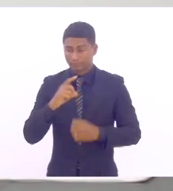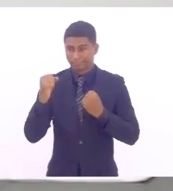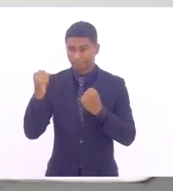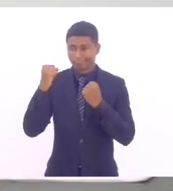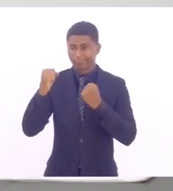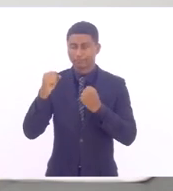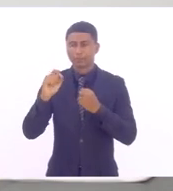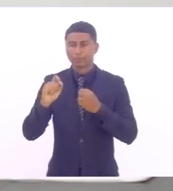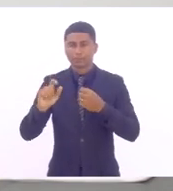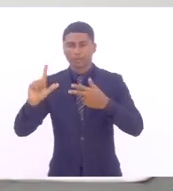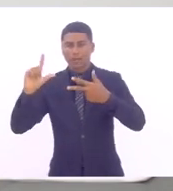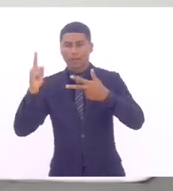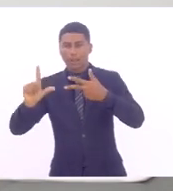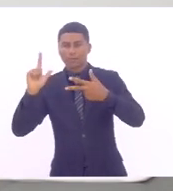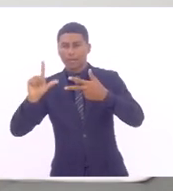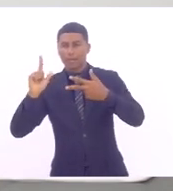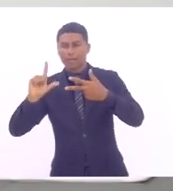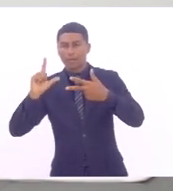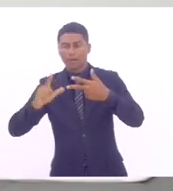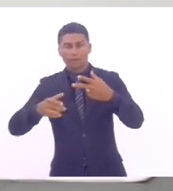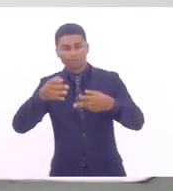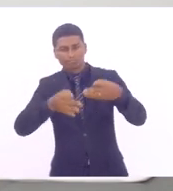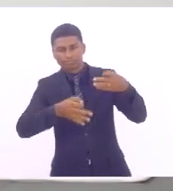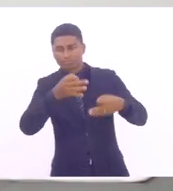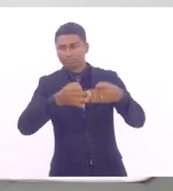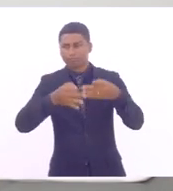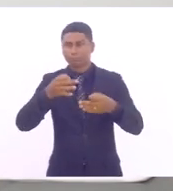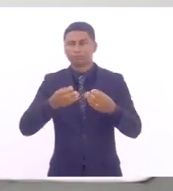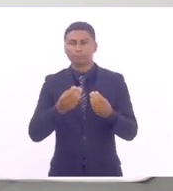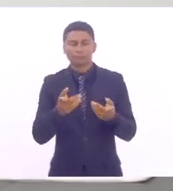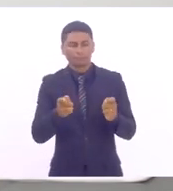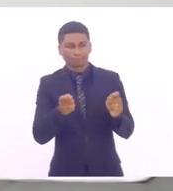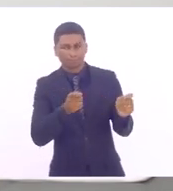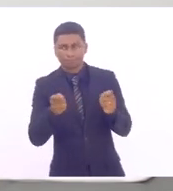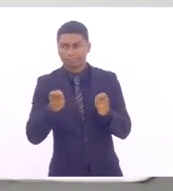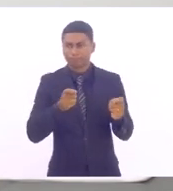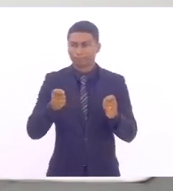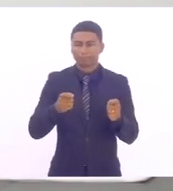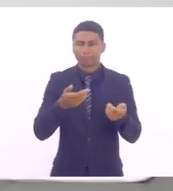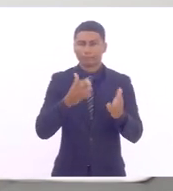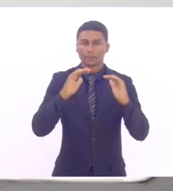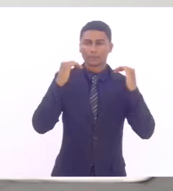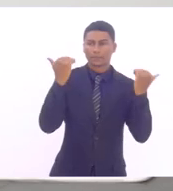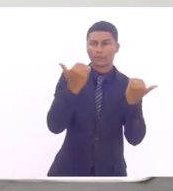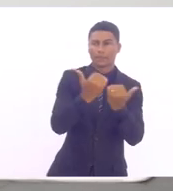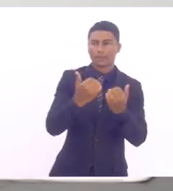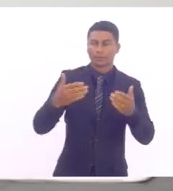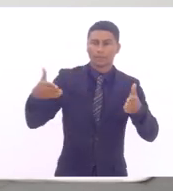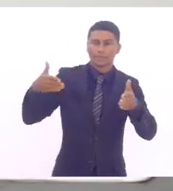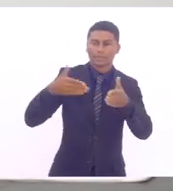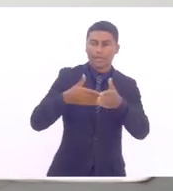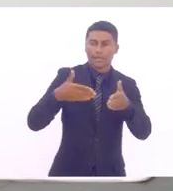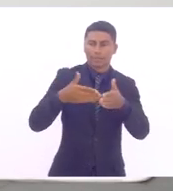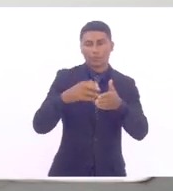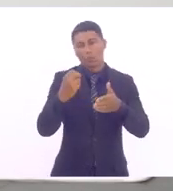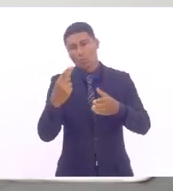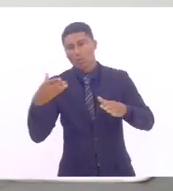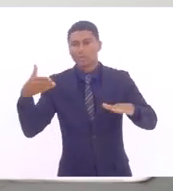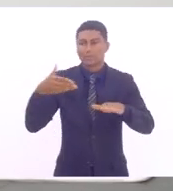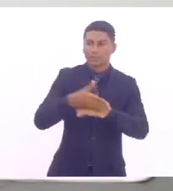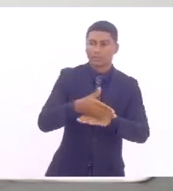legislar para regular as questões de acesso ao estádio e também as questões de